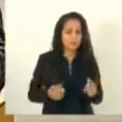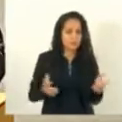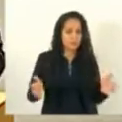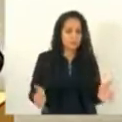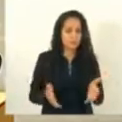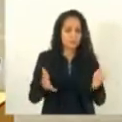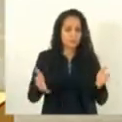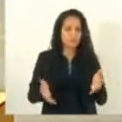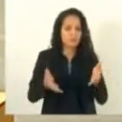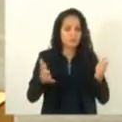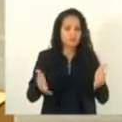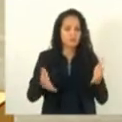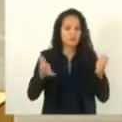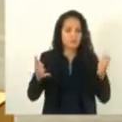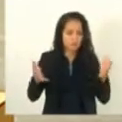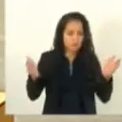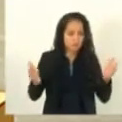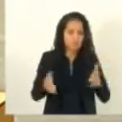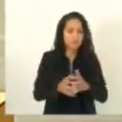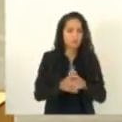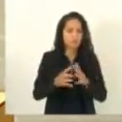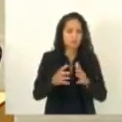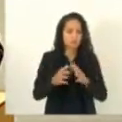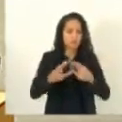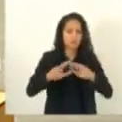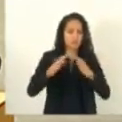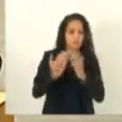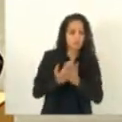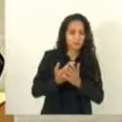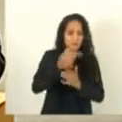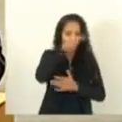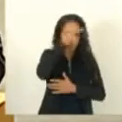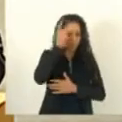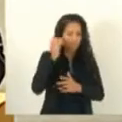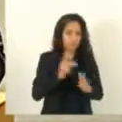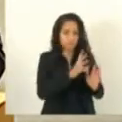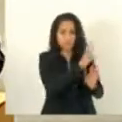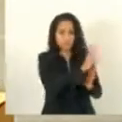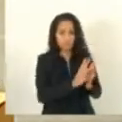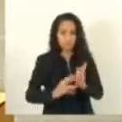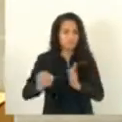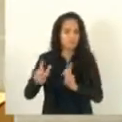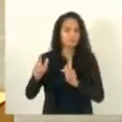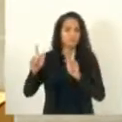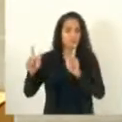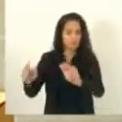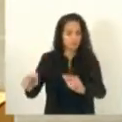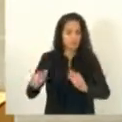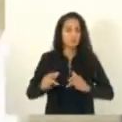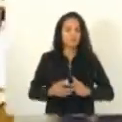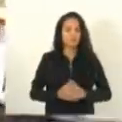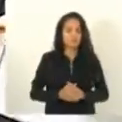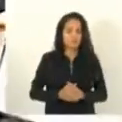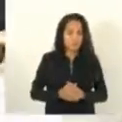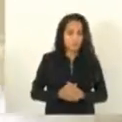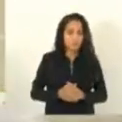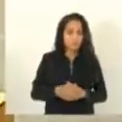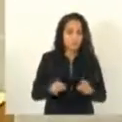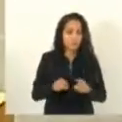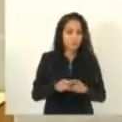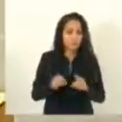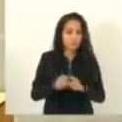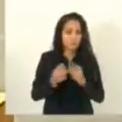redes municipais a fazer a mesma coisa. No mínimo, deputado Danilo, estabelecendo ali os